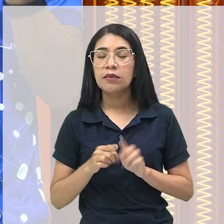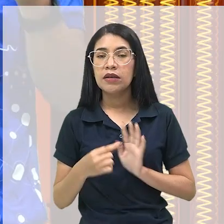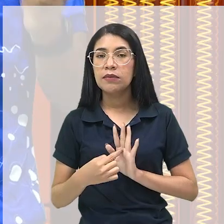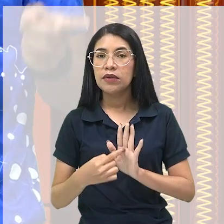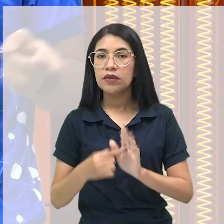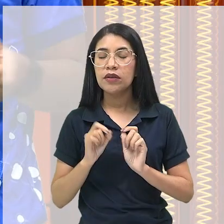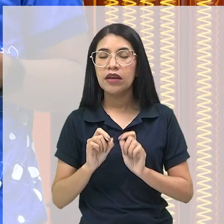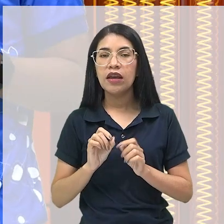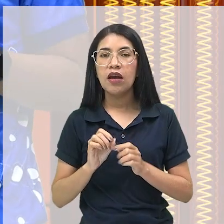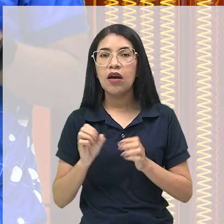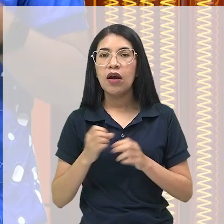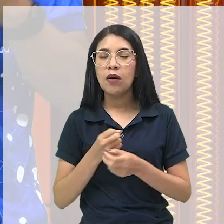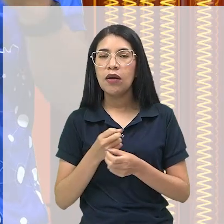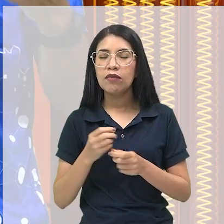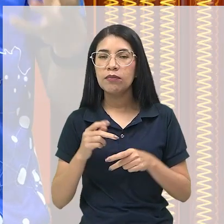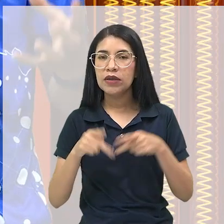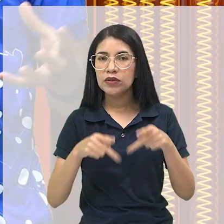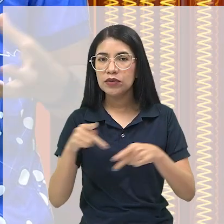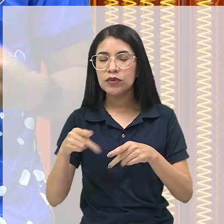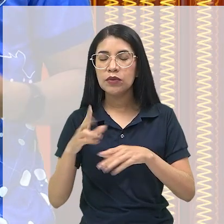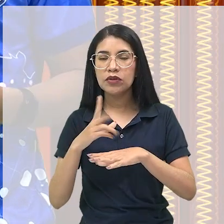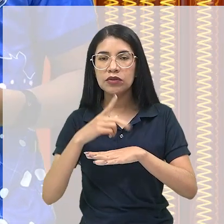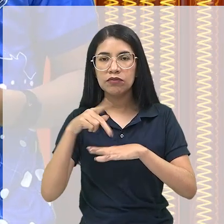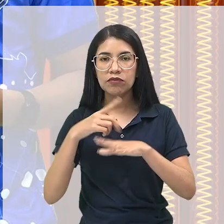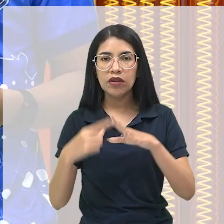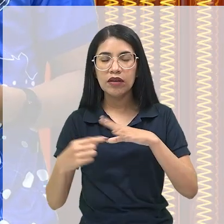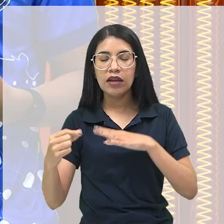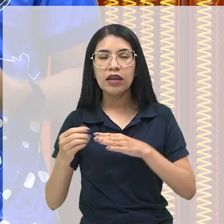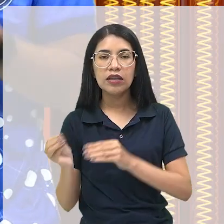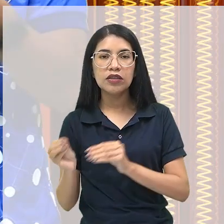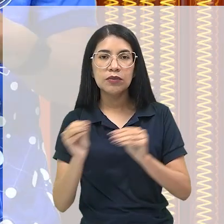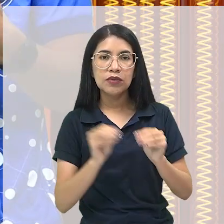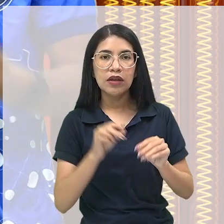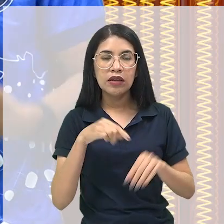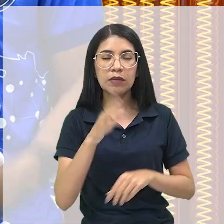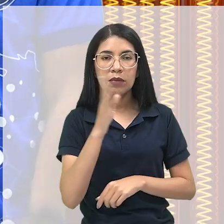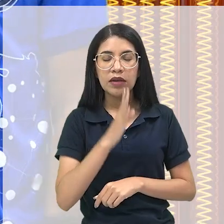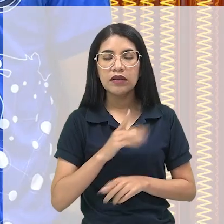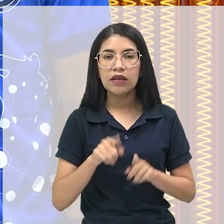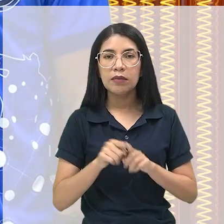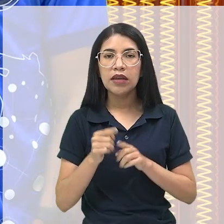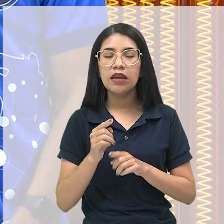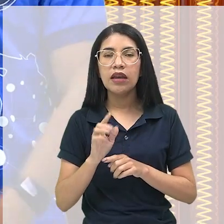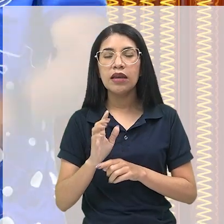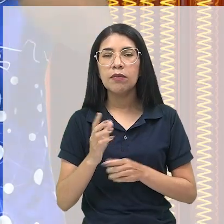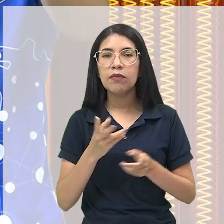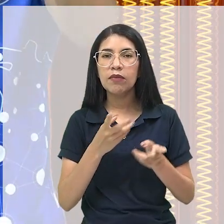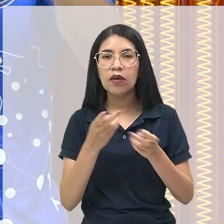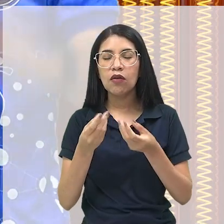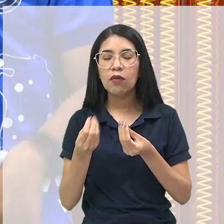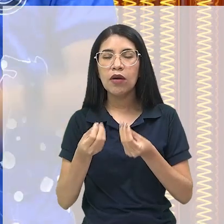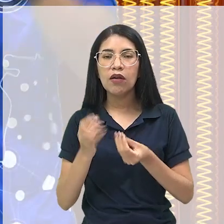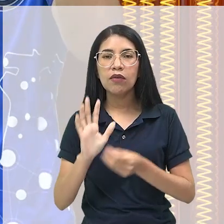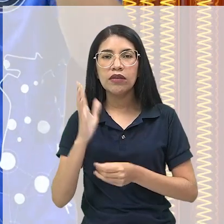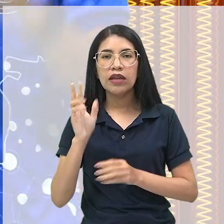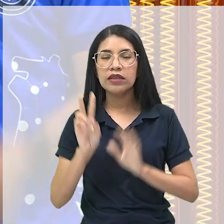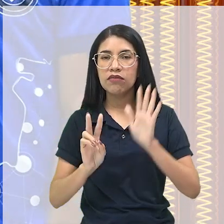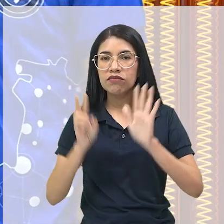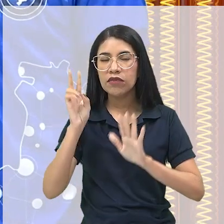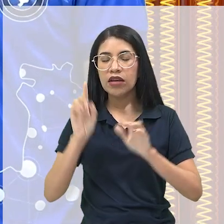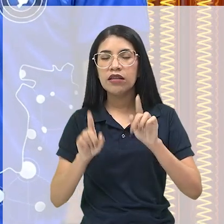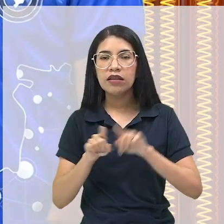uma série de refugiados que vieram para cá, para o território brasileiro, e interagem com o Carnaval do Rio, saem na escola de samba,